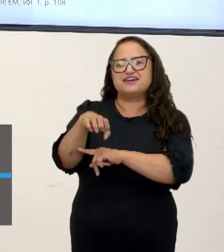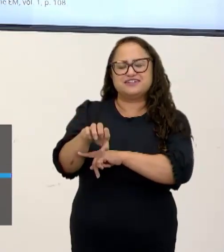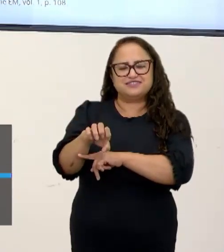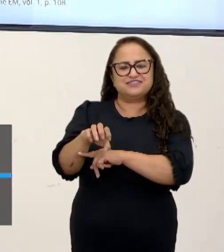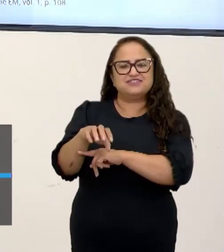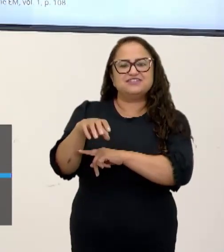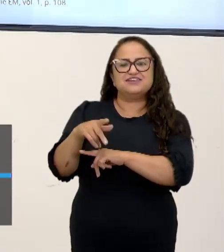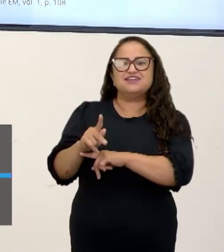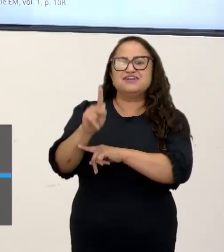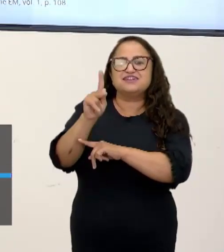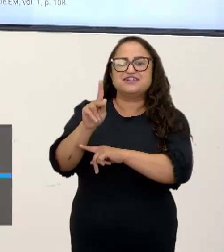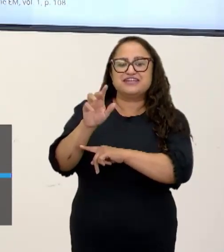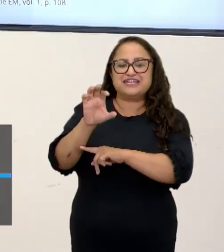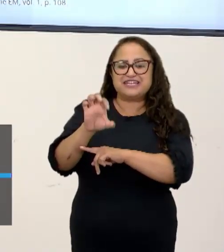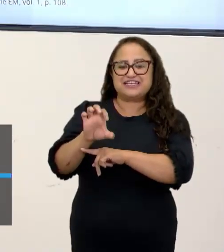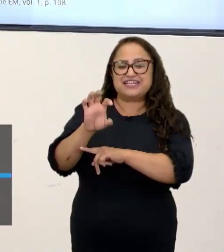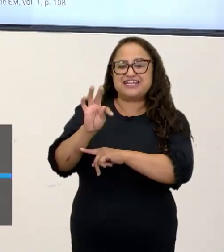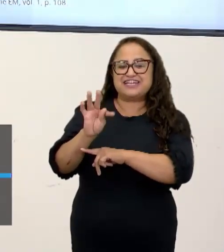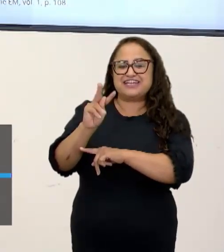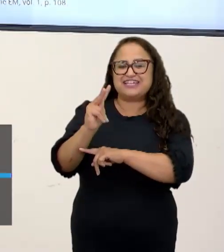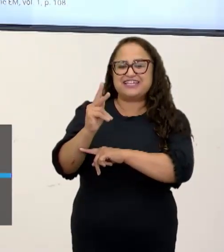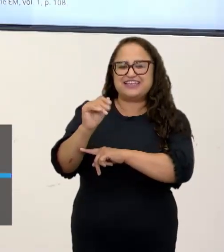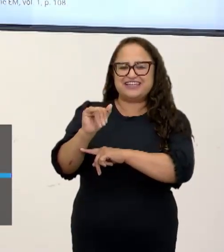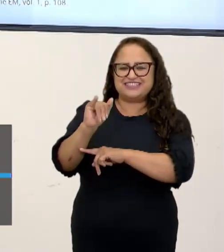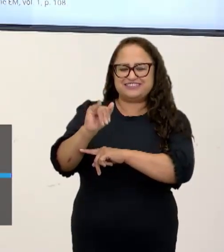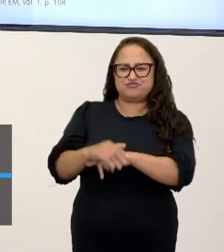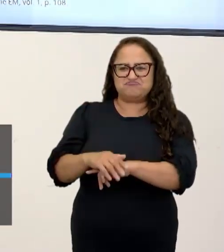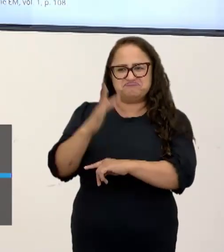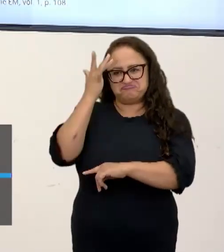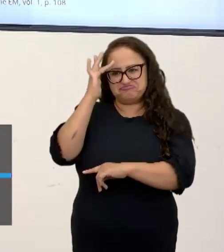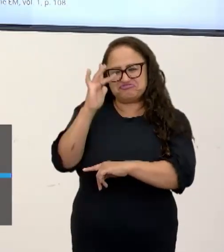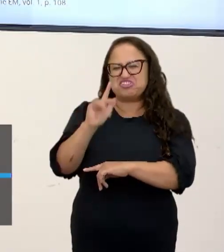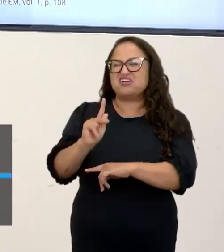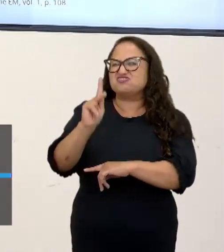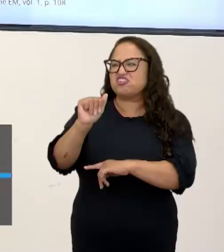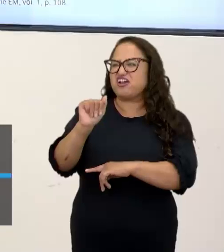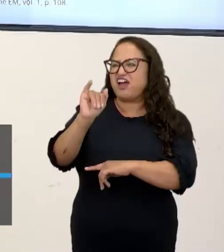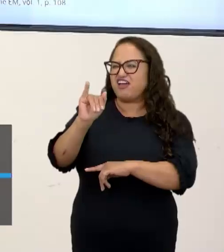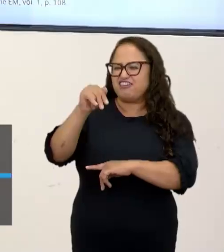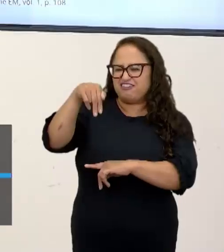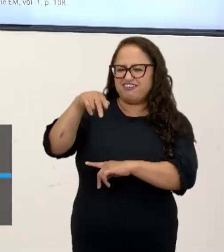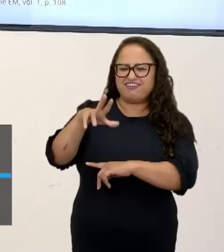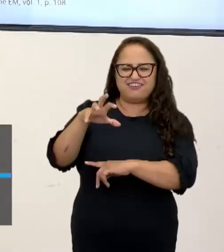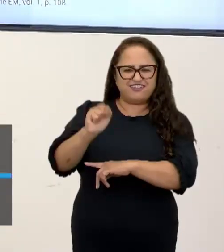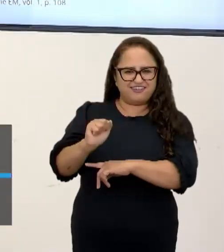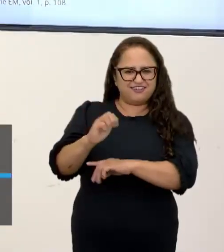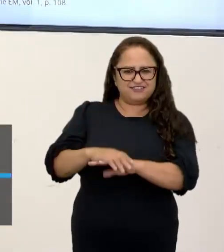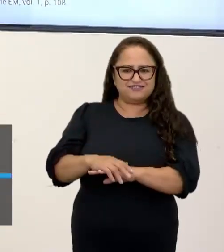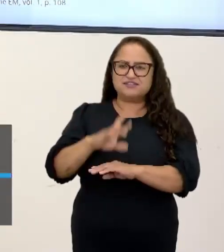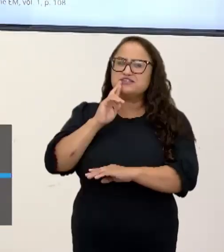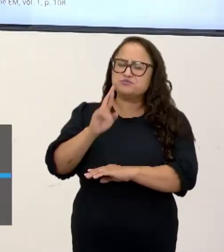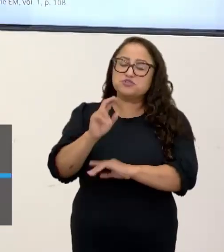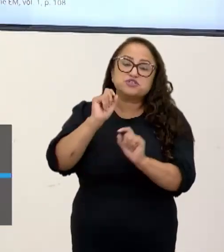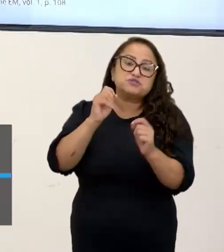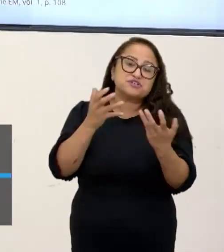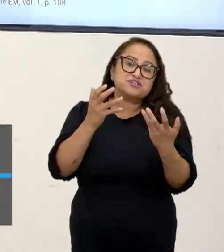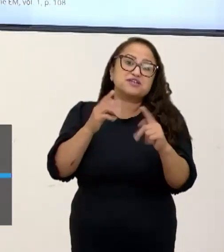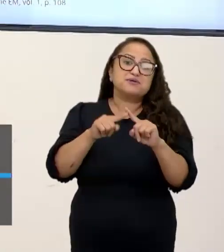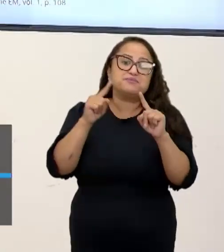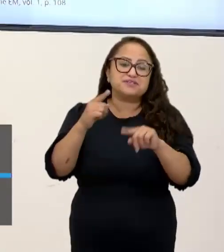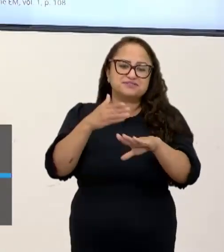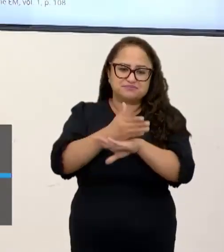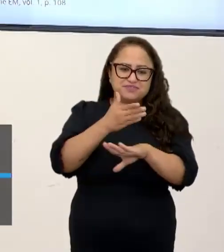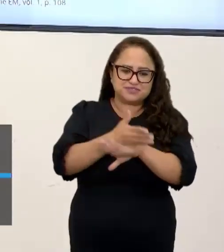Kate, não é Kate, não sei. Kaique, acho que é. Kaique. É isso aí. Bom, não responderam o que eu queria, mas estão participando.